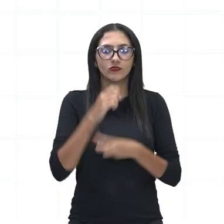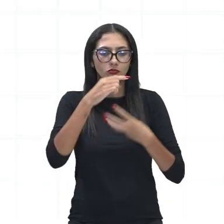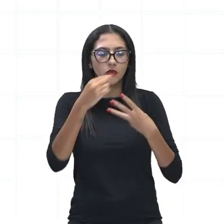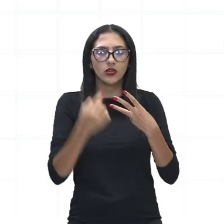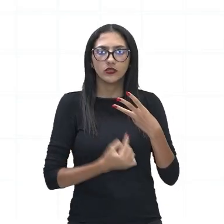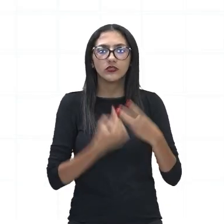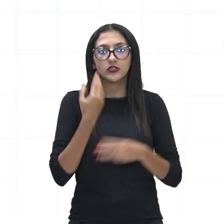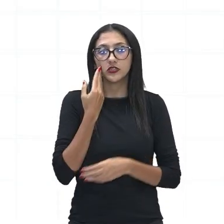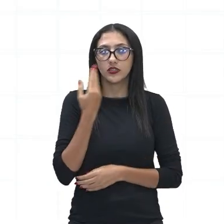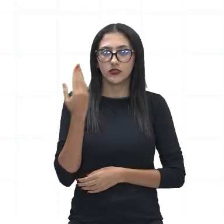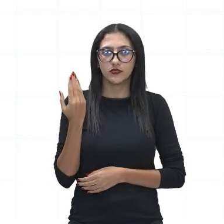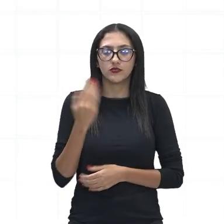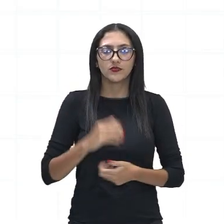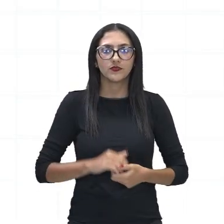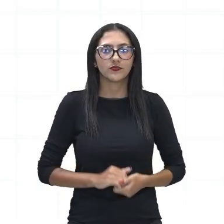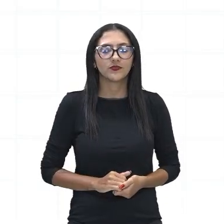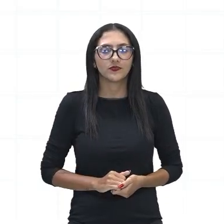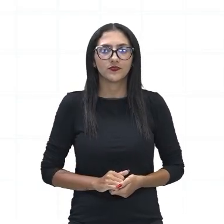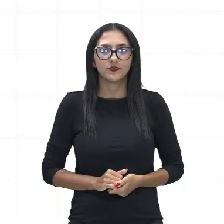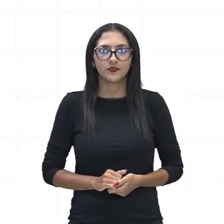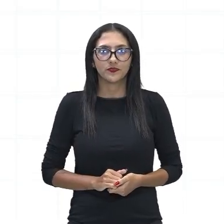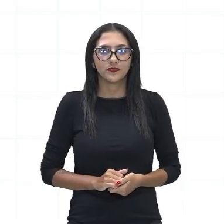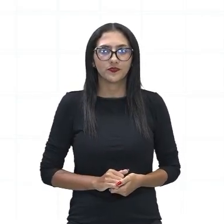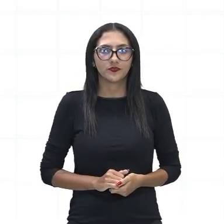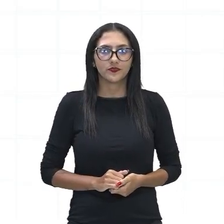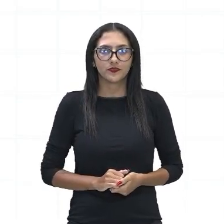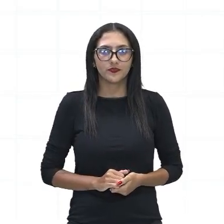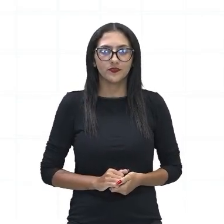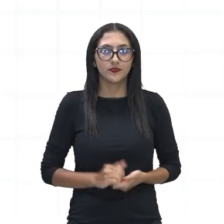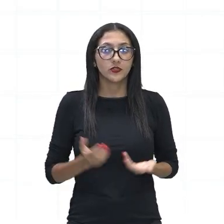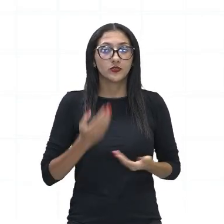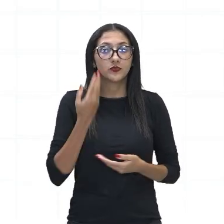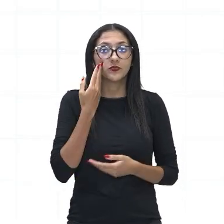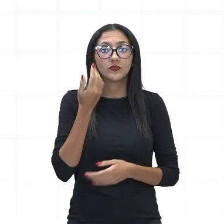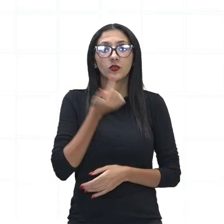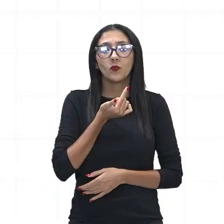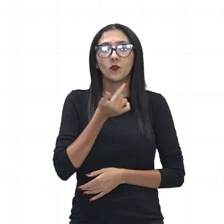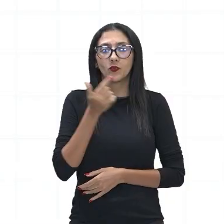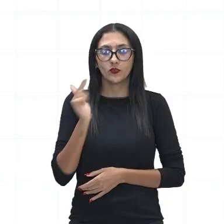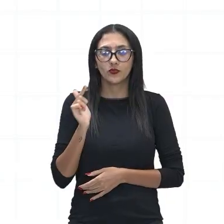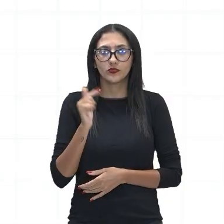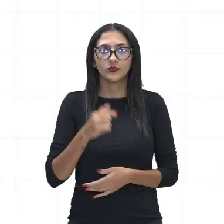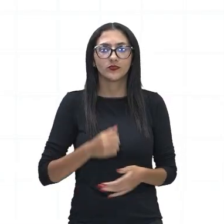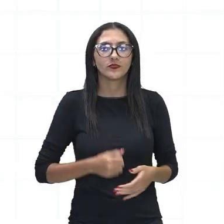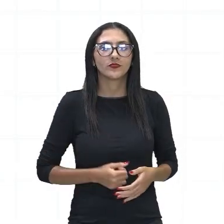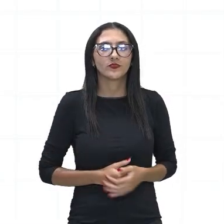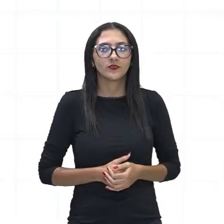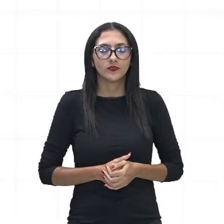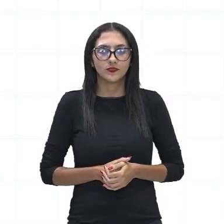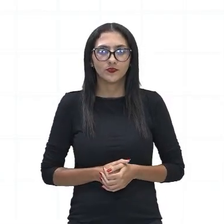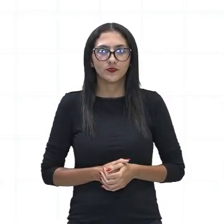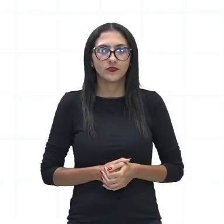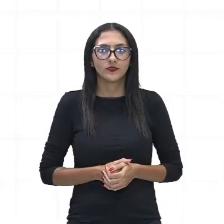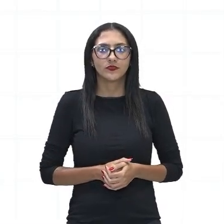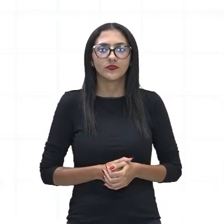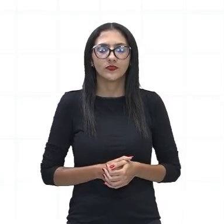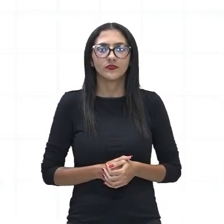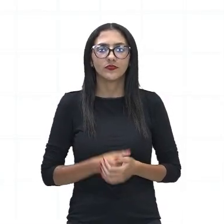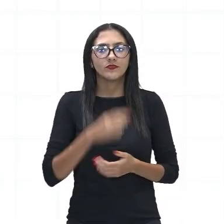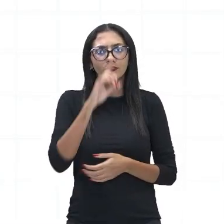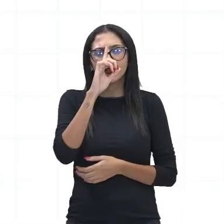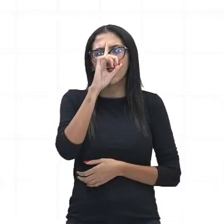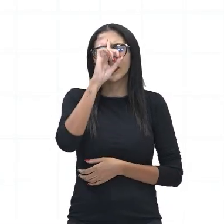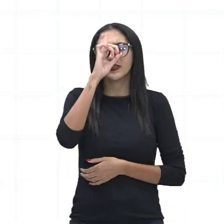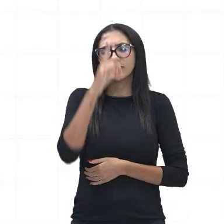dirigir. Vamos ver a nossa próxima lista de uncountable nouns, que são ideias e nomes